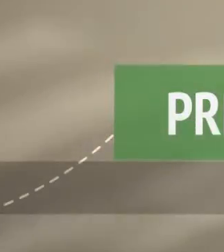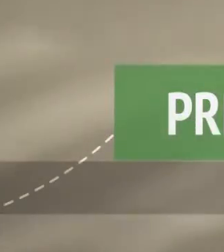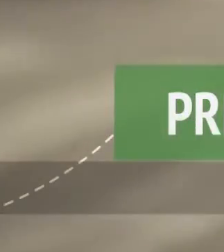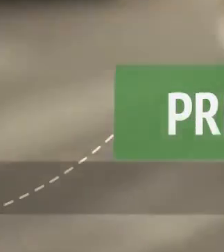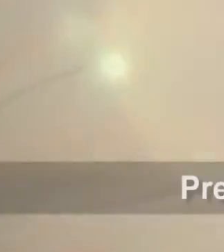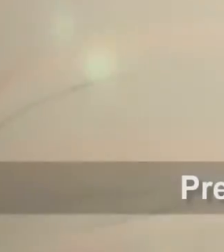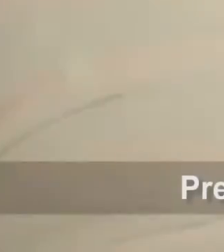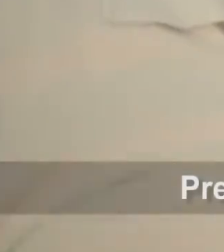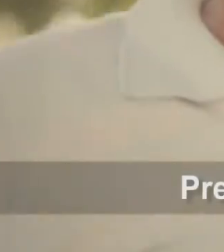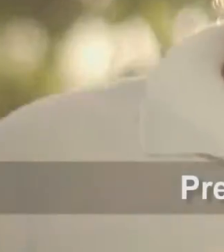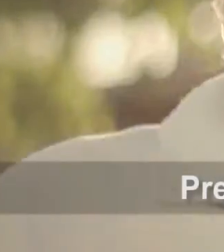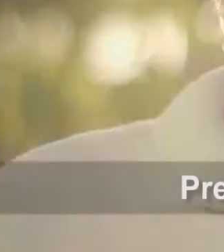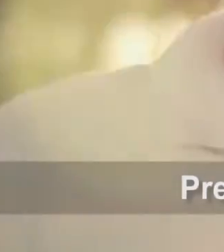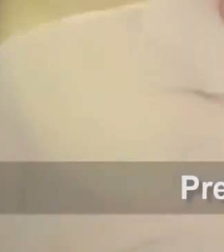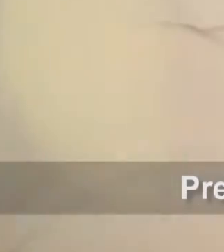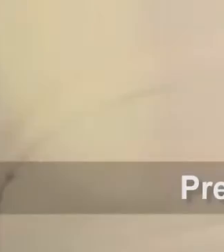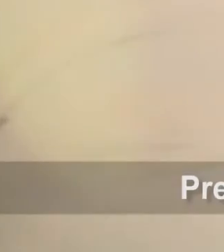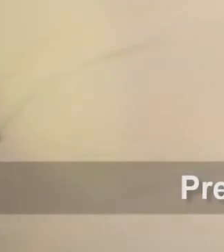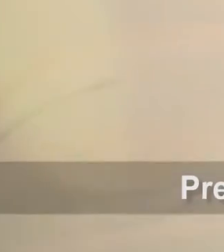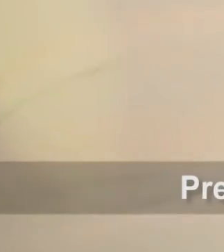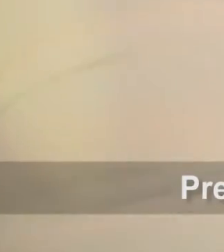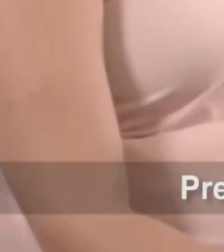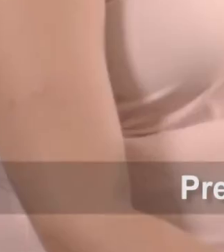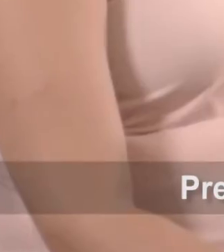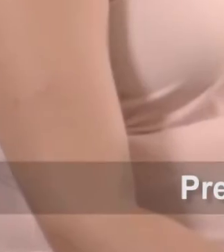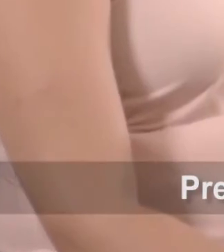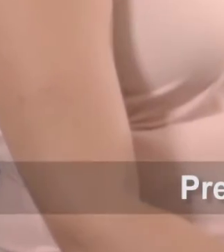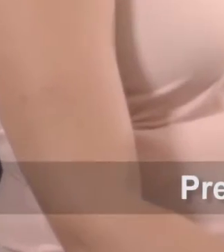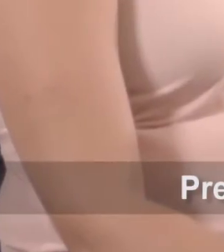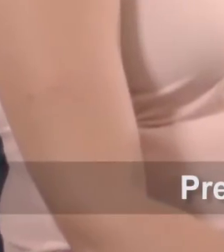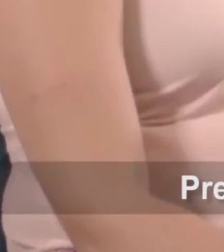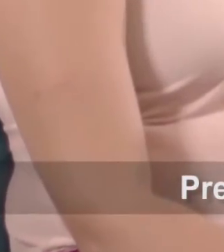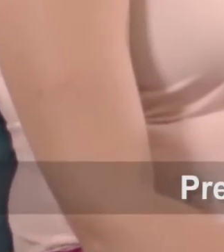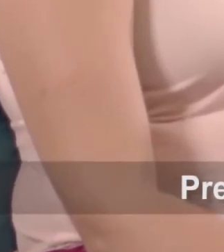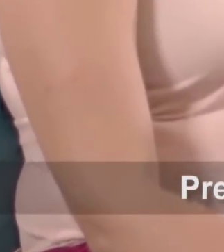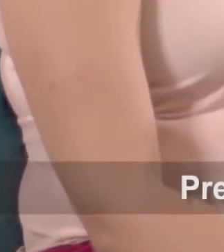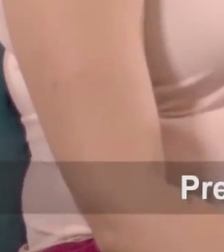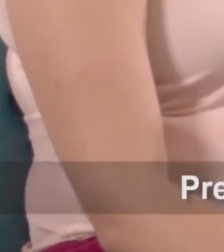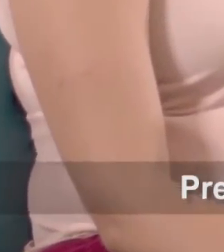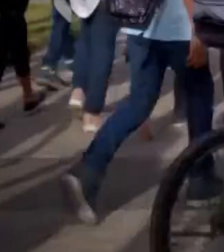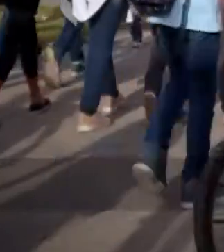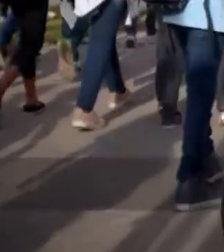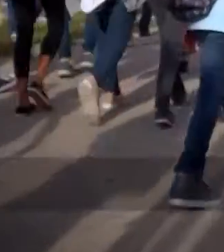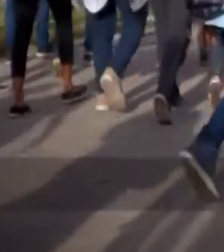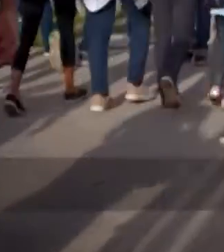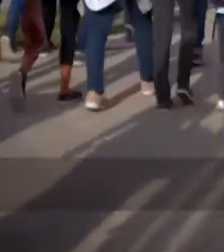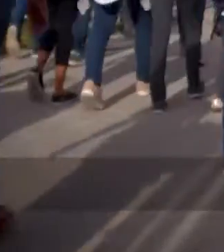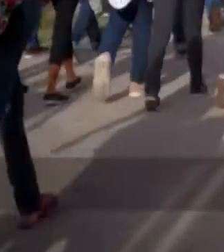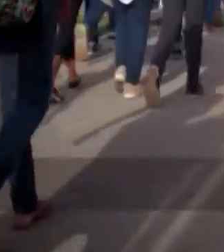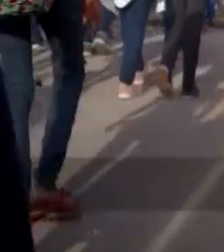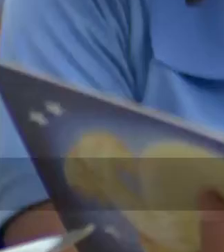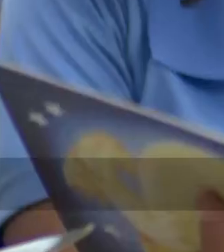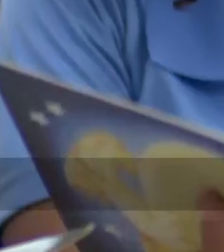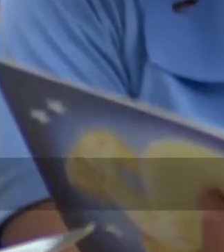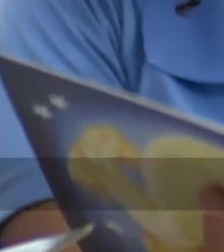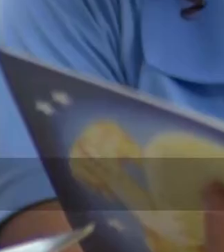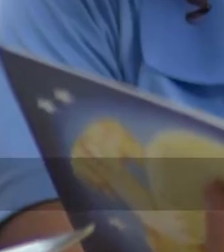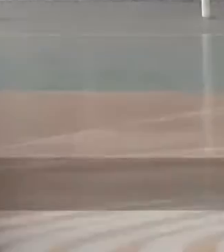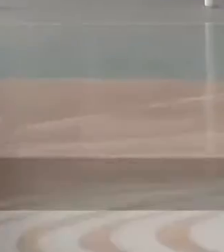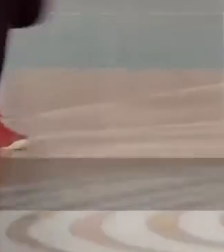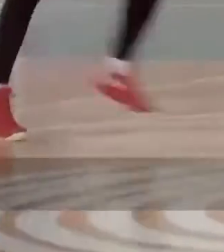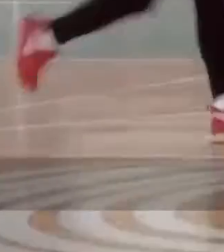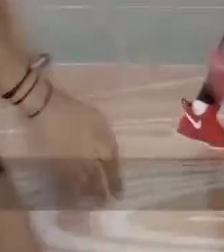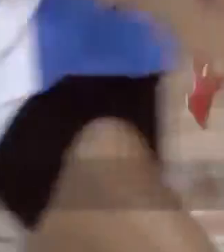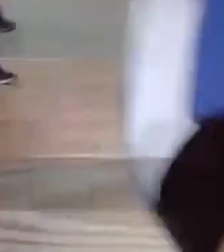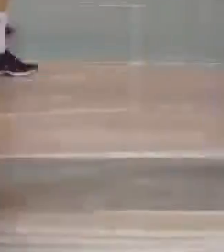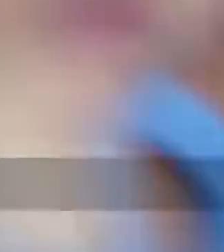trânsito. Prefeitura e você, uma saúde melhor. É a gente que faz. Investir no social é a melhor